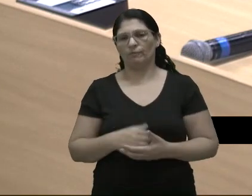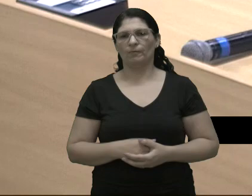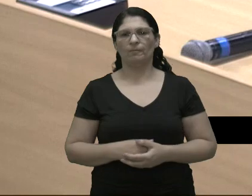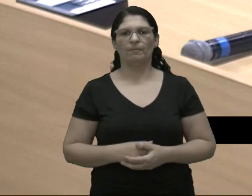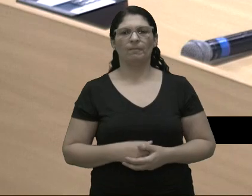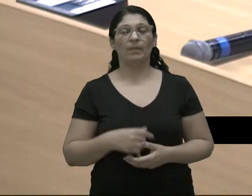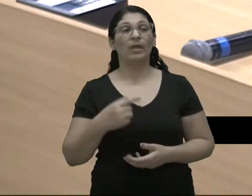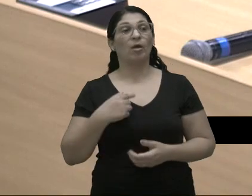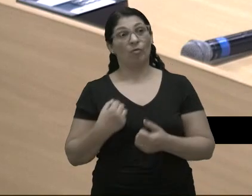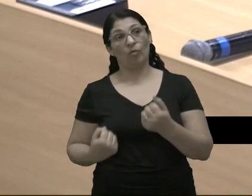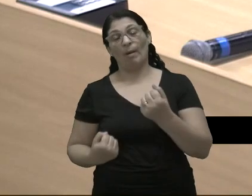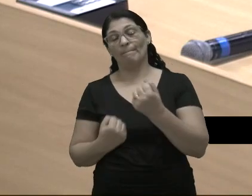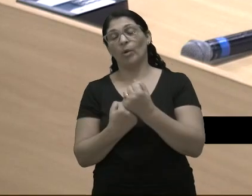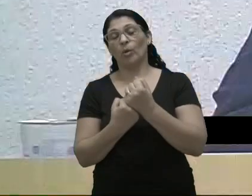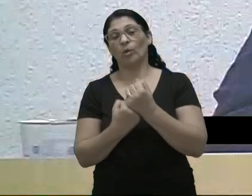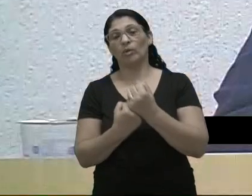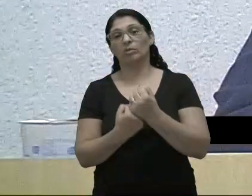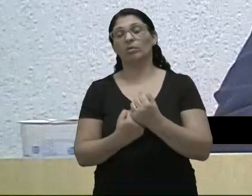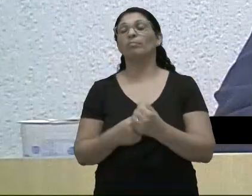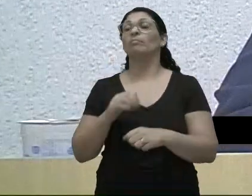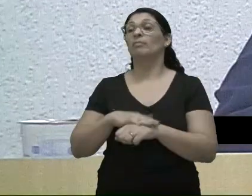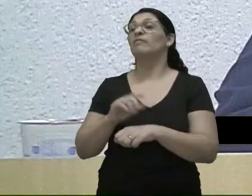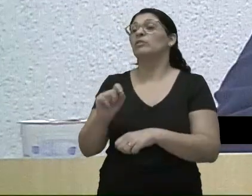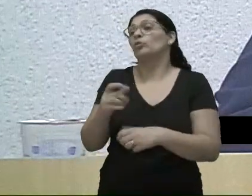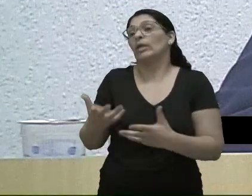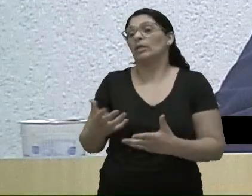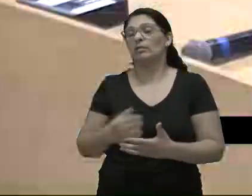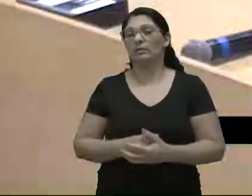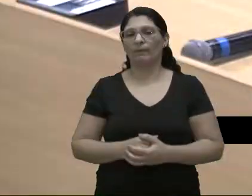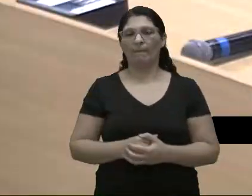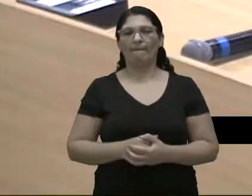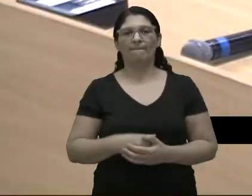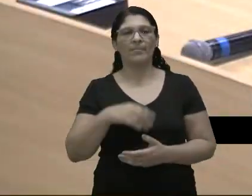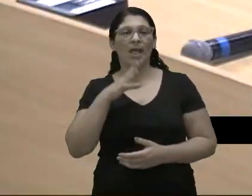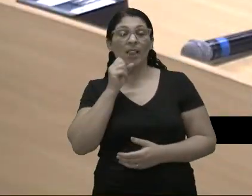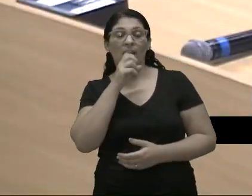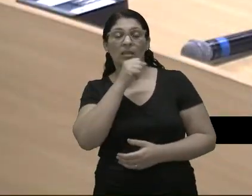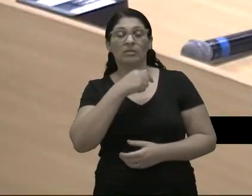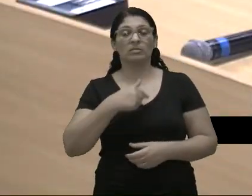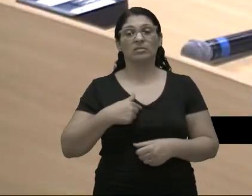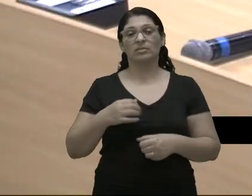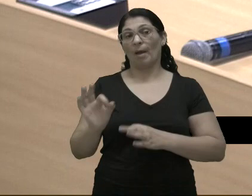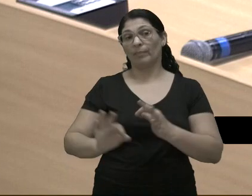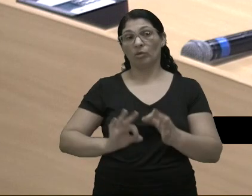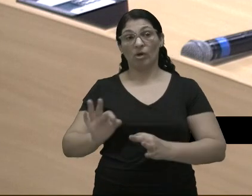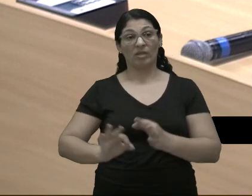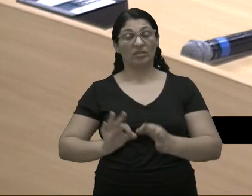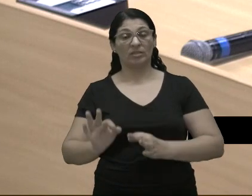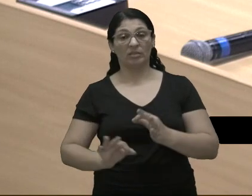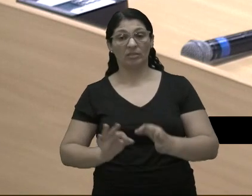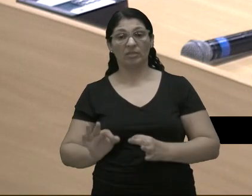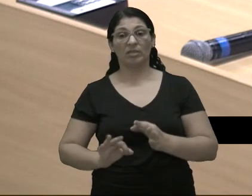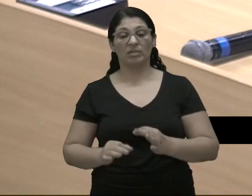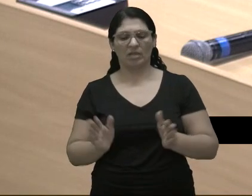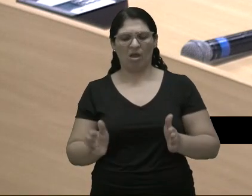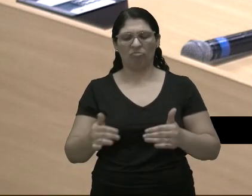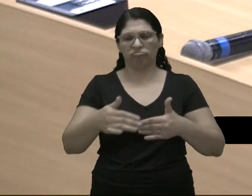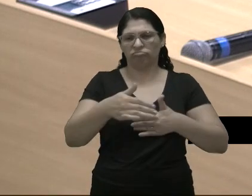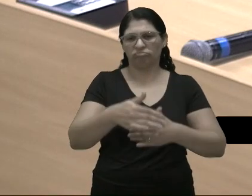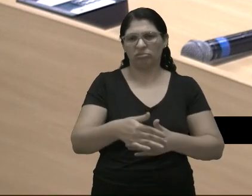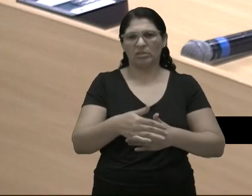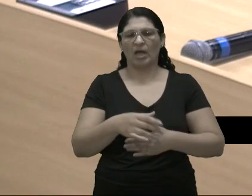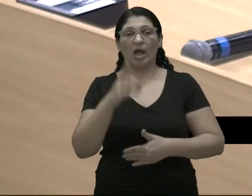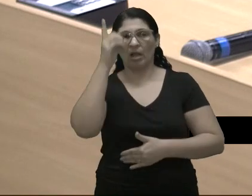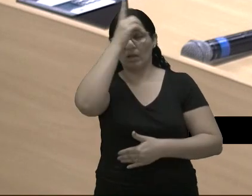Fiquei como apoio. Como apoio, mas fazendo o quê, por exemplo? Isso. No sábado, fiquei para a organização, né, das salas. E